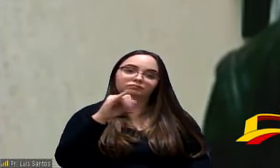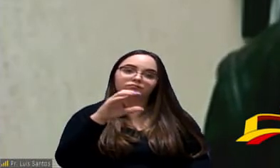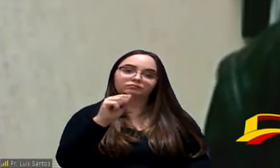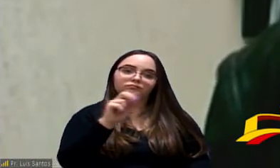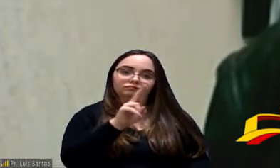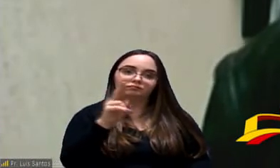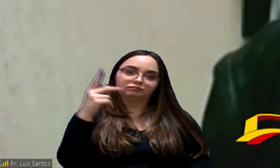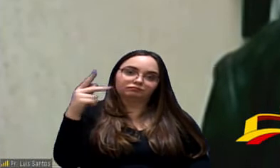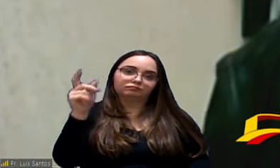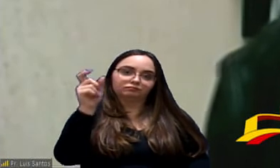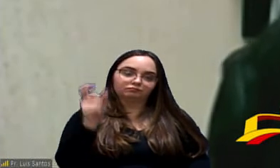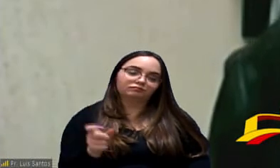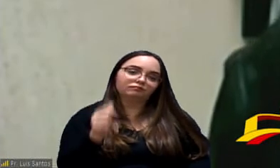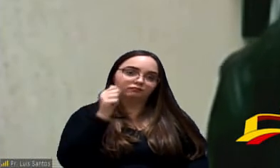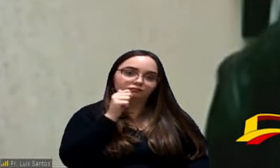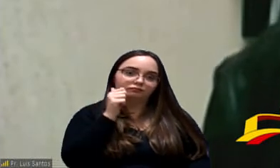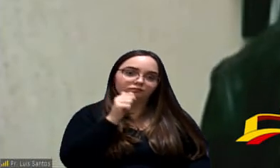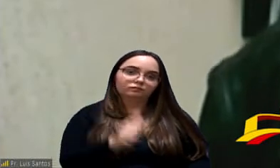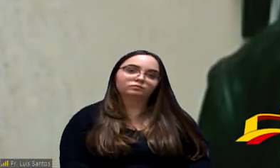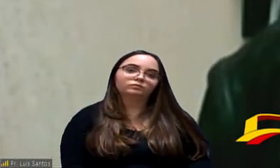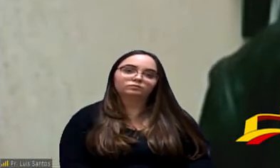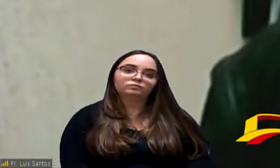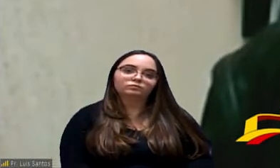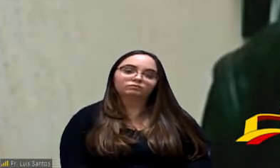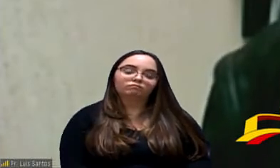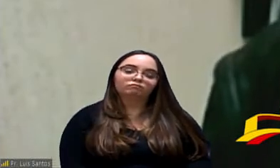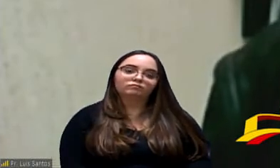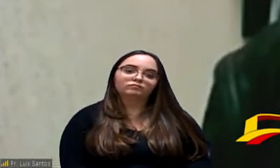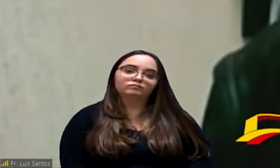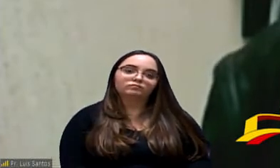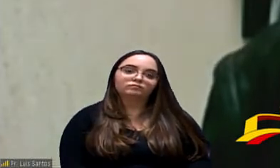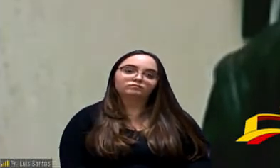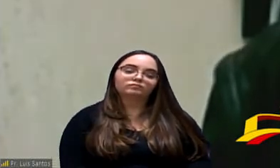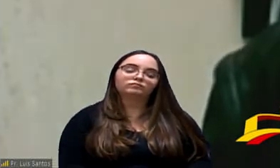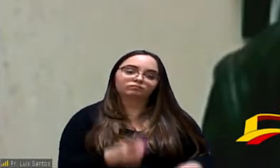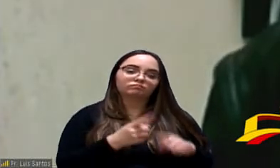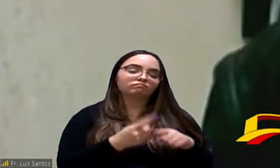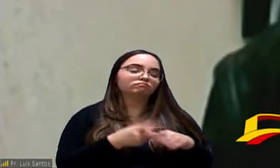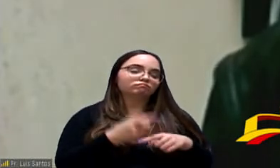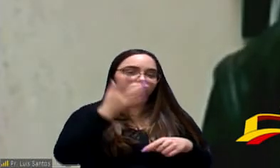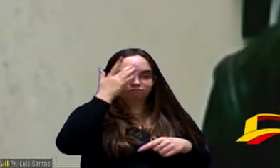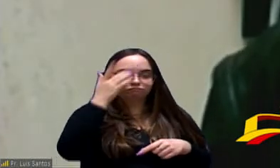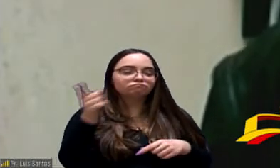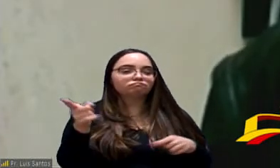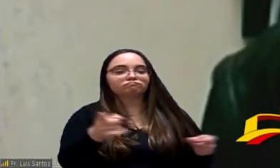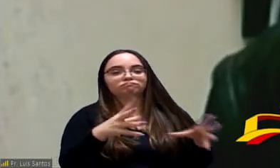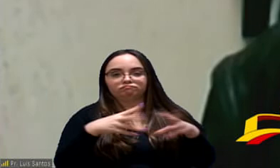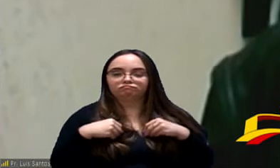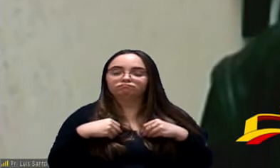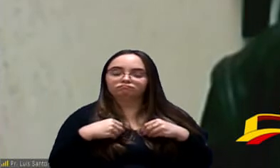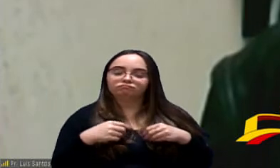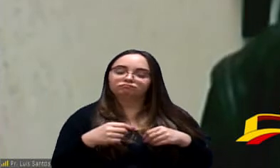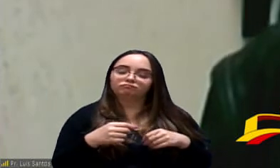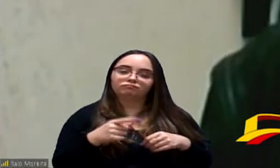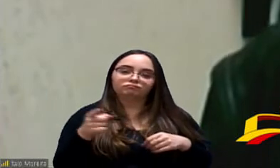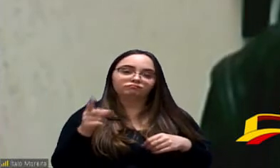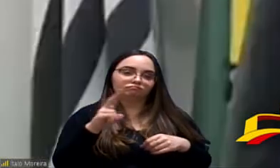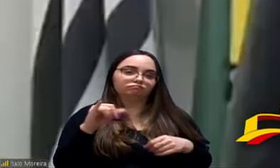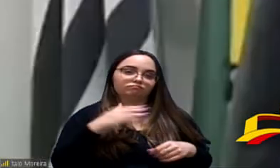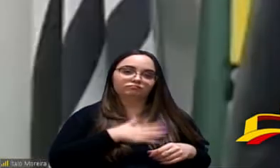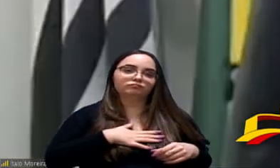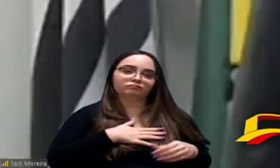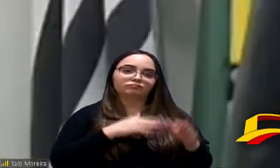da Mônica dos Animais, porque eu acho que ela merece isso, não ficaria muito bom. Eu acho